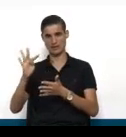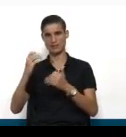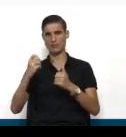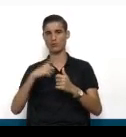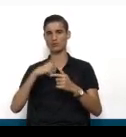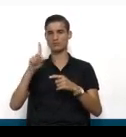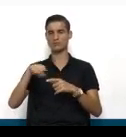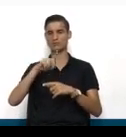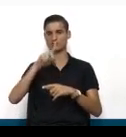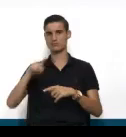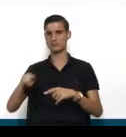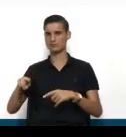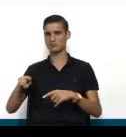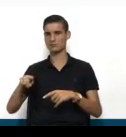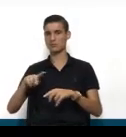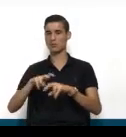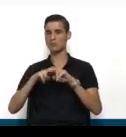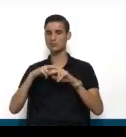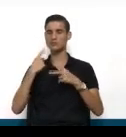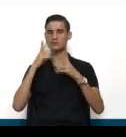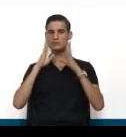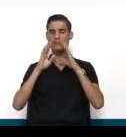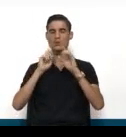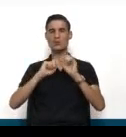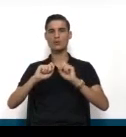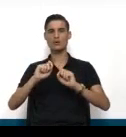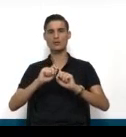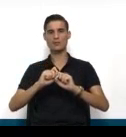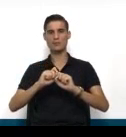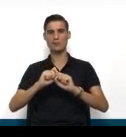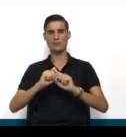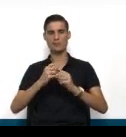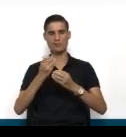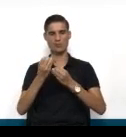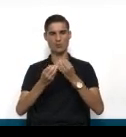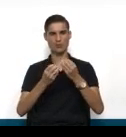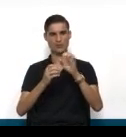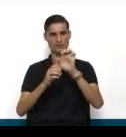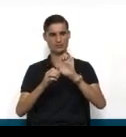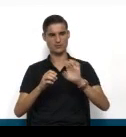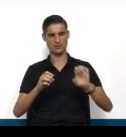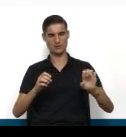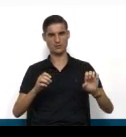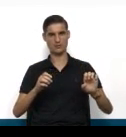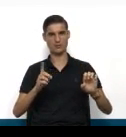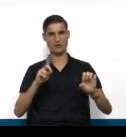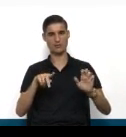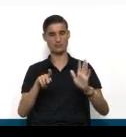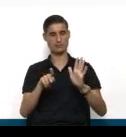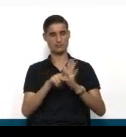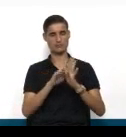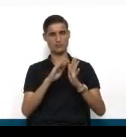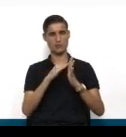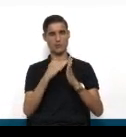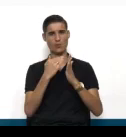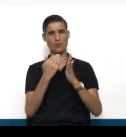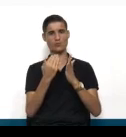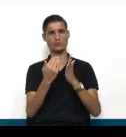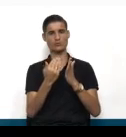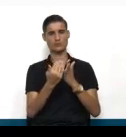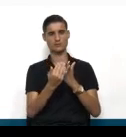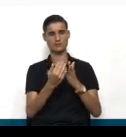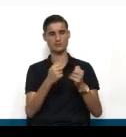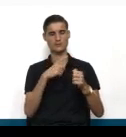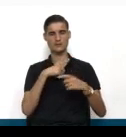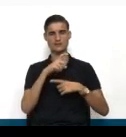se anular. Então, o que nós temos que pensar aqui? Como o lado esquerdo da equação depende todo depende